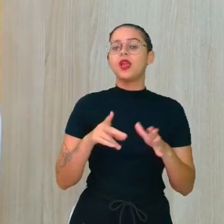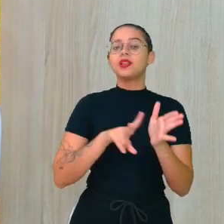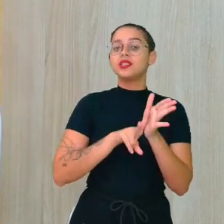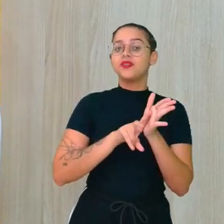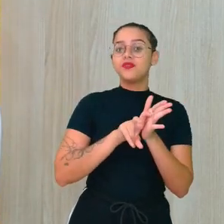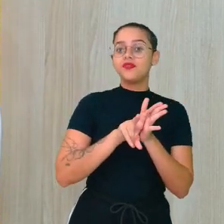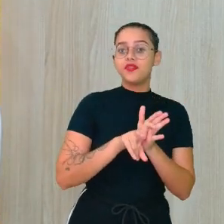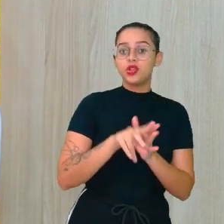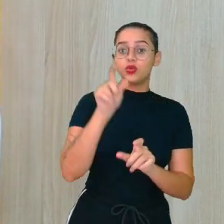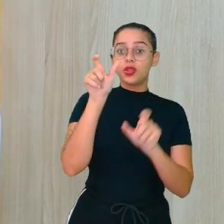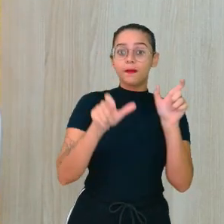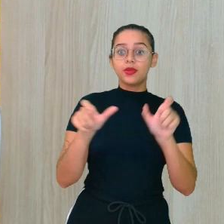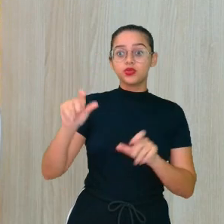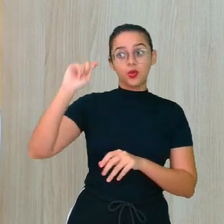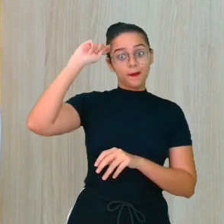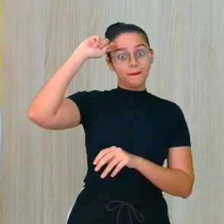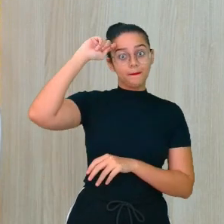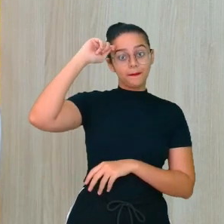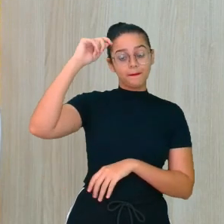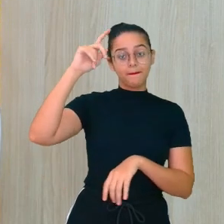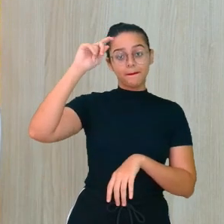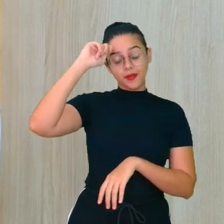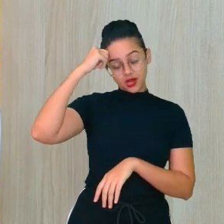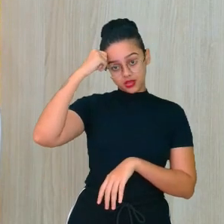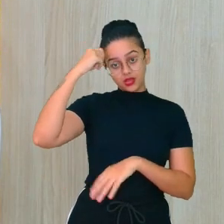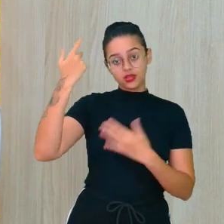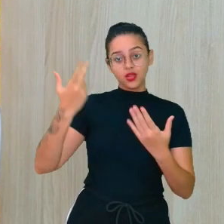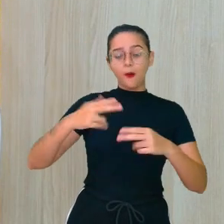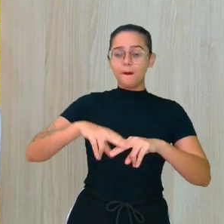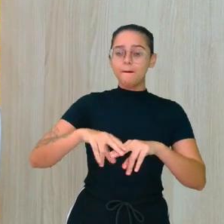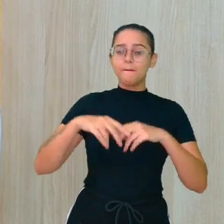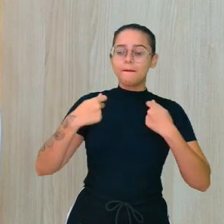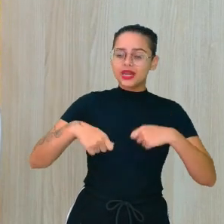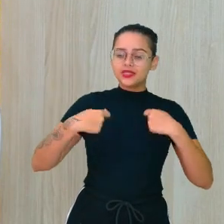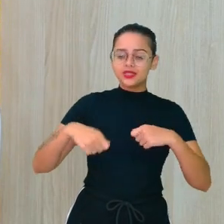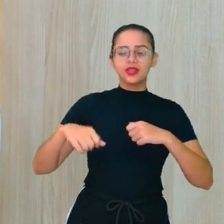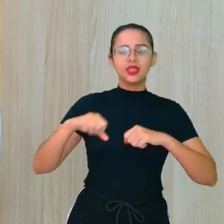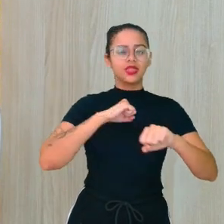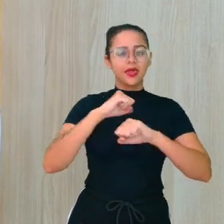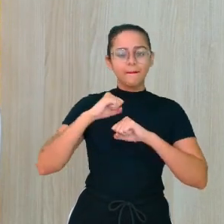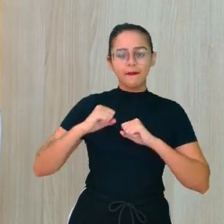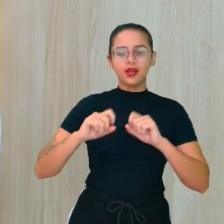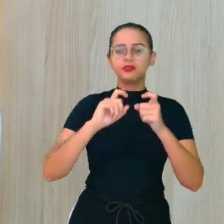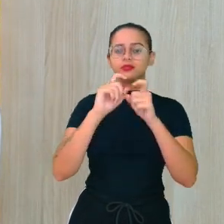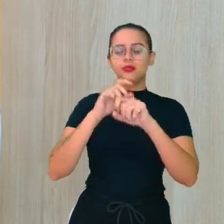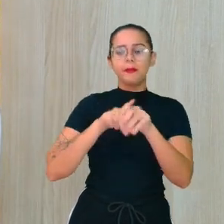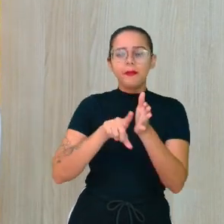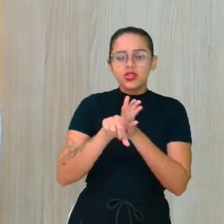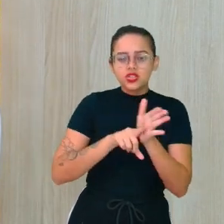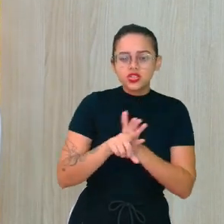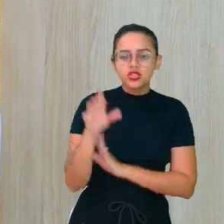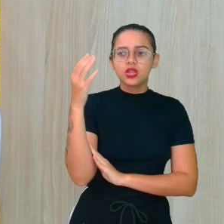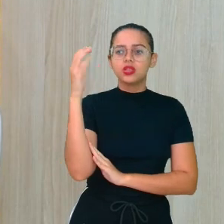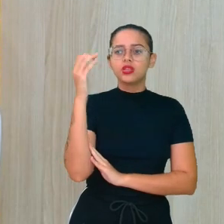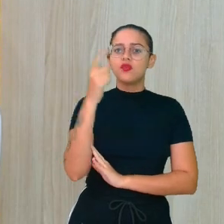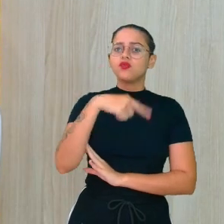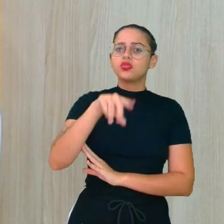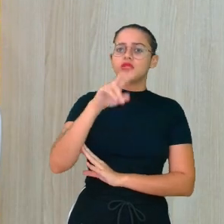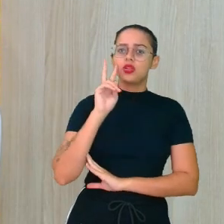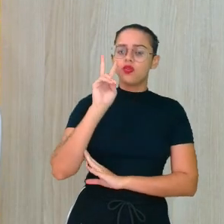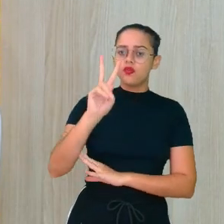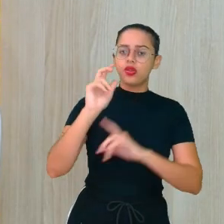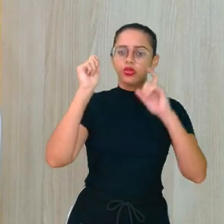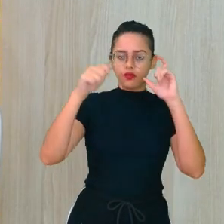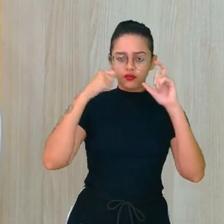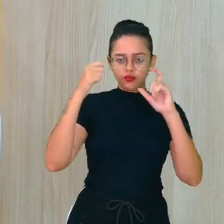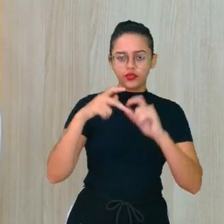vírus de pessoas pretas. Então foi preciso muito debate, muita pesquisa científica, que vocês vão ver aqui já no videozinho que Carla